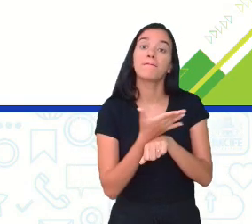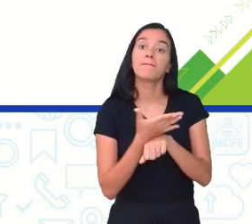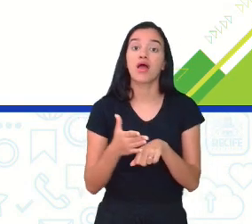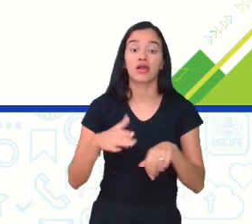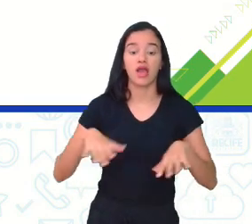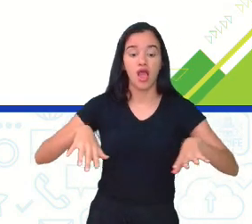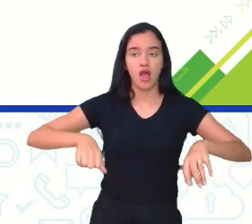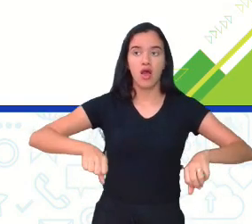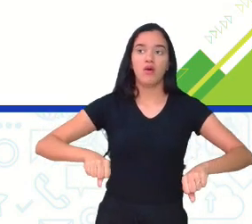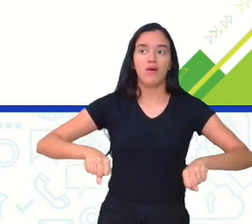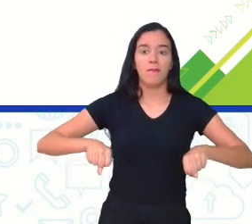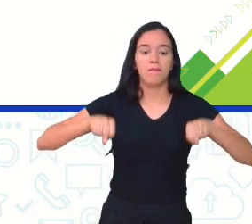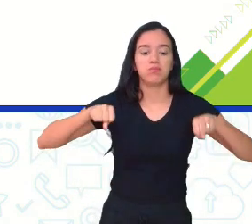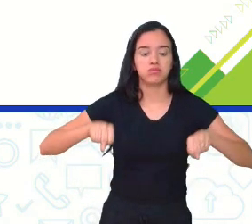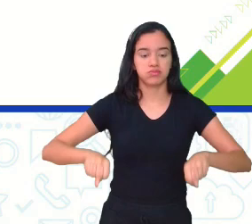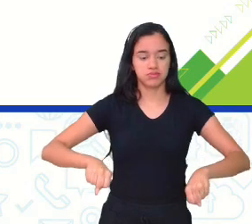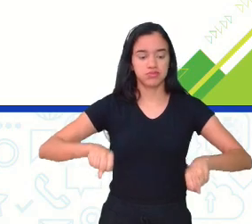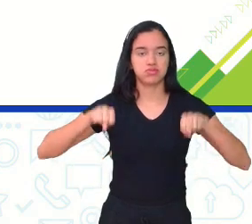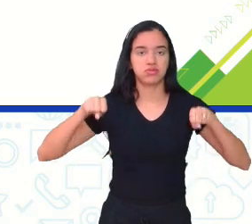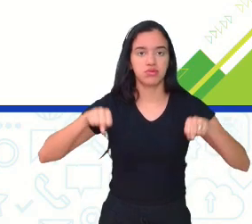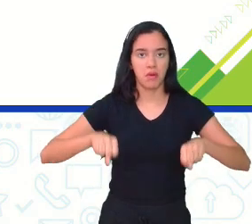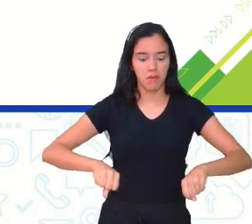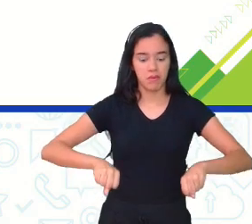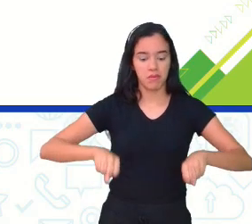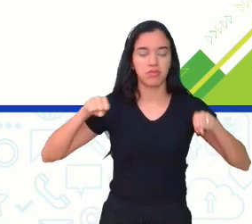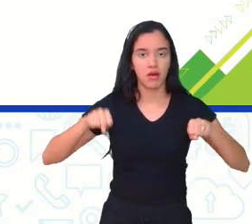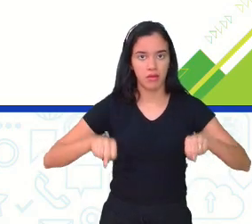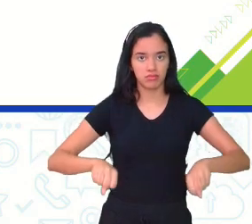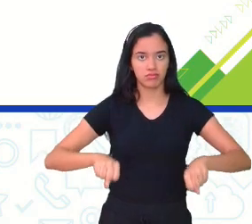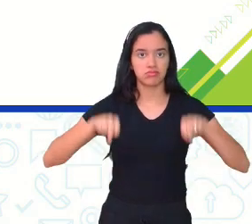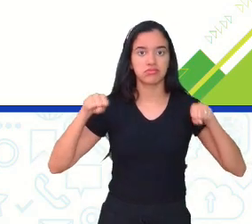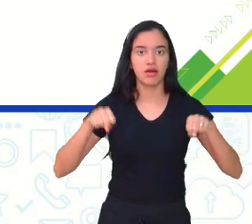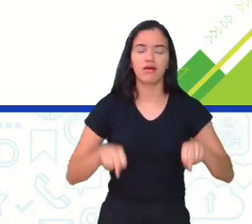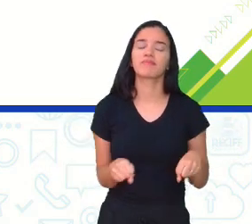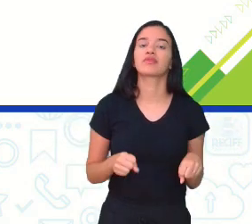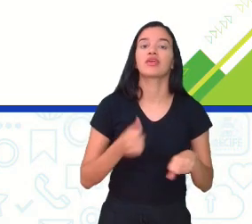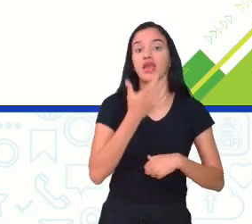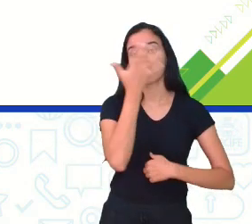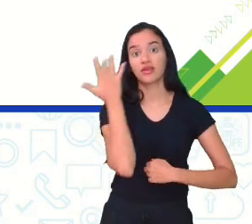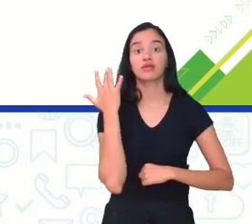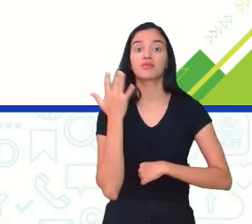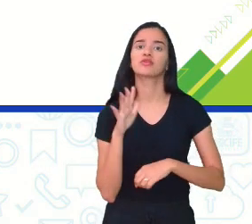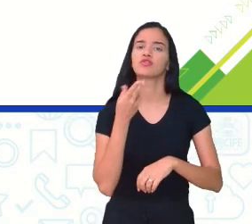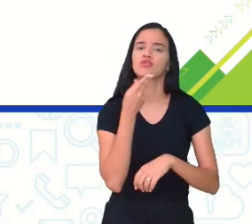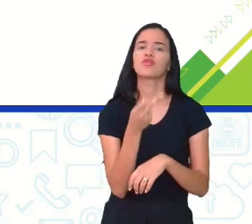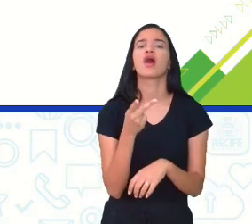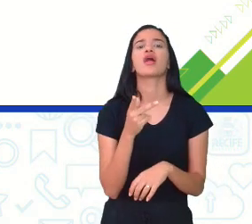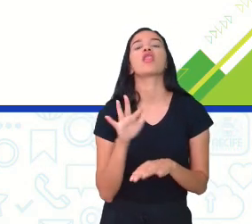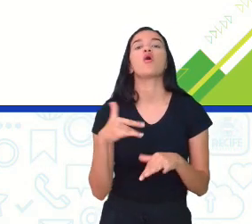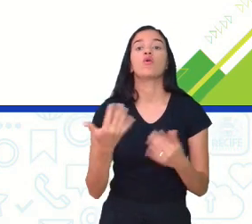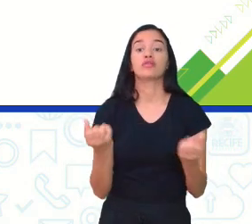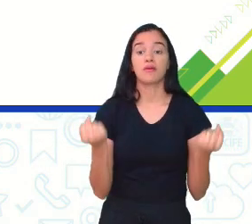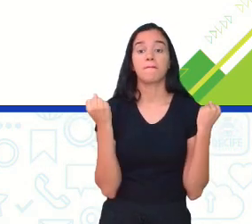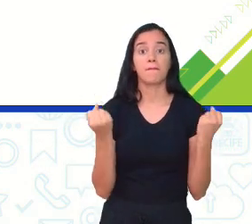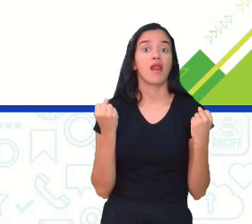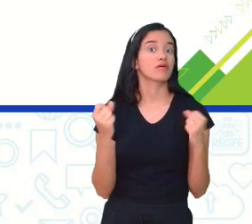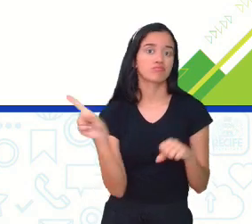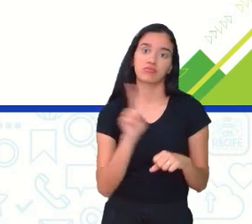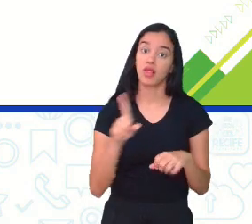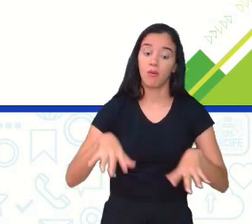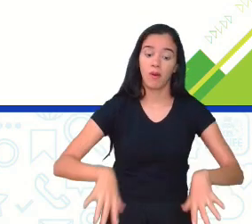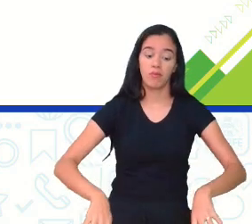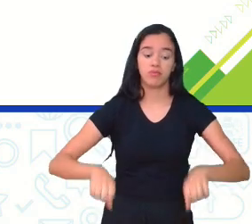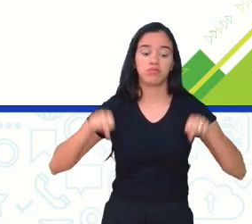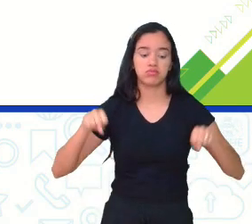flexão, né, ou como vocês conhecem também, o marinheiro, né, que o povo diz flexão de braço, mas a flexão é do cotovelo, na